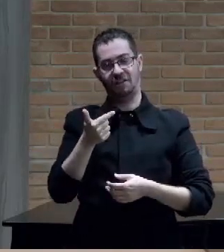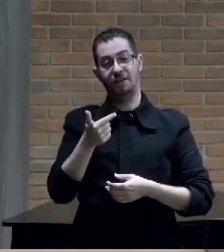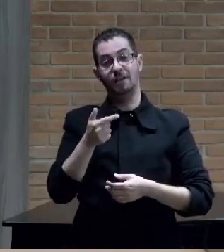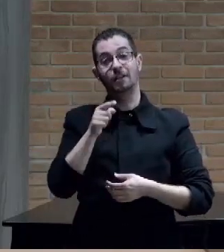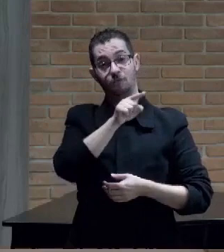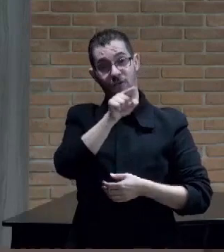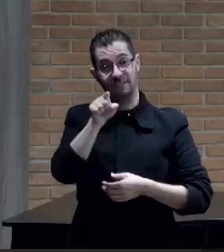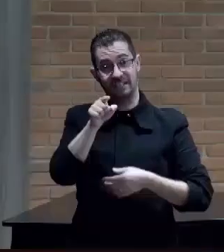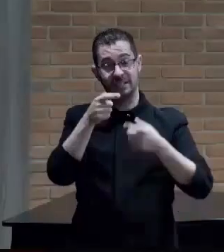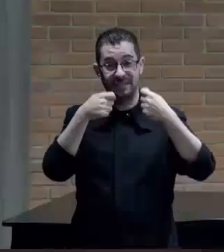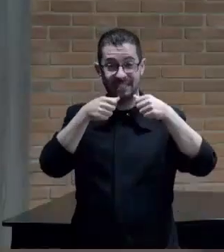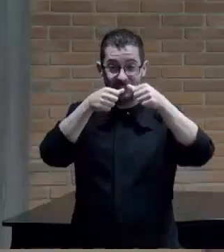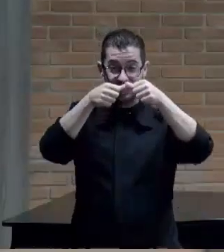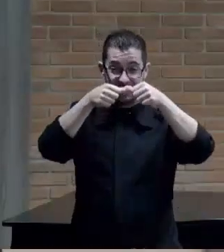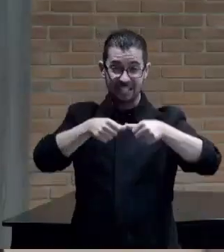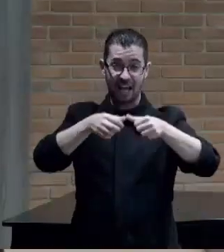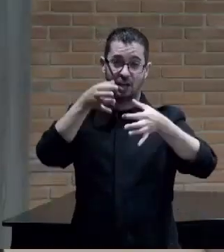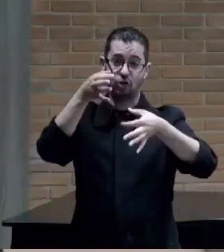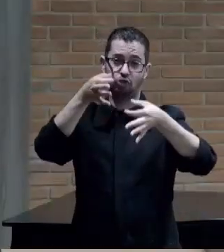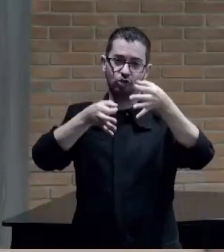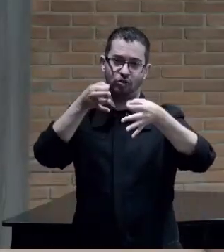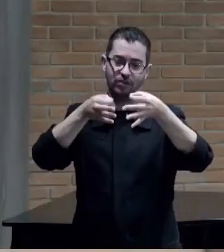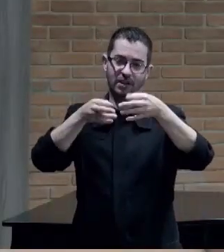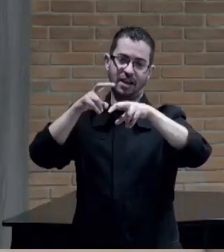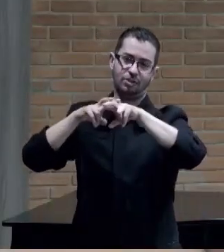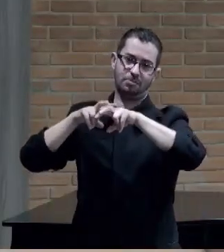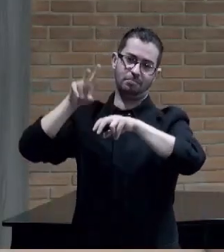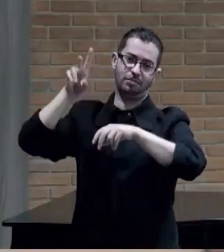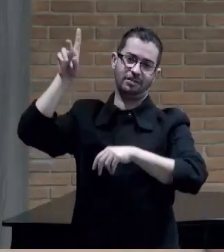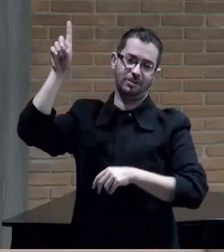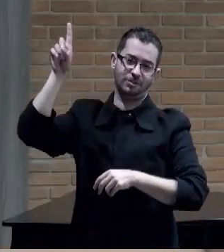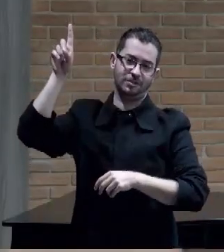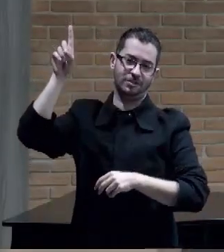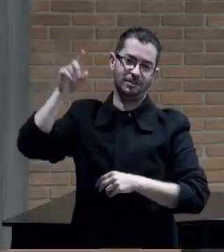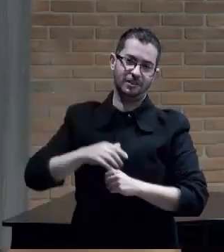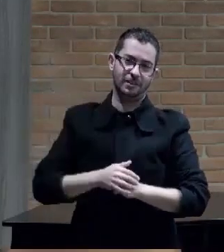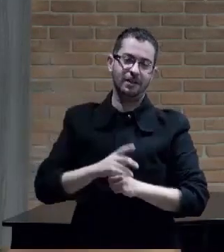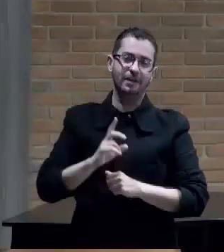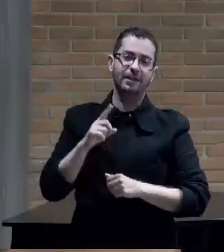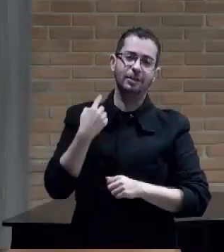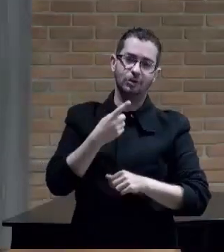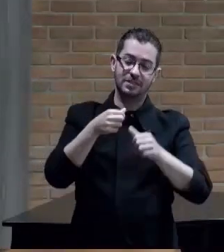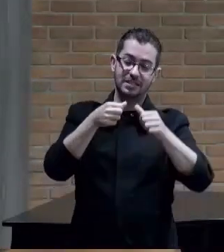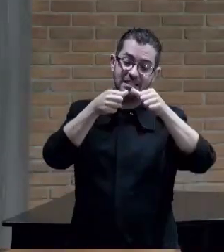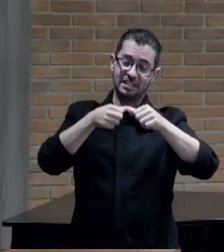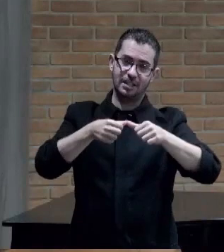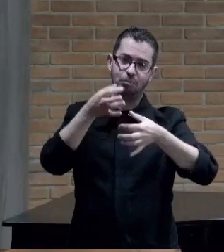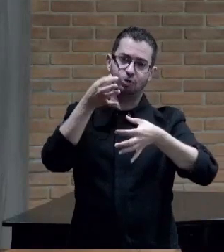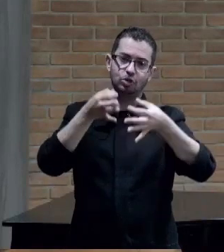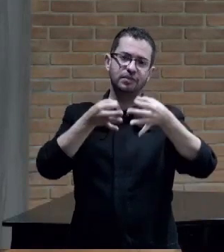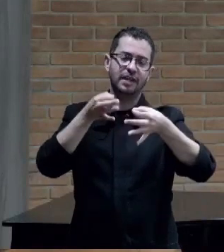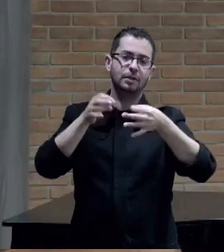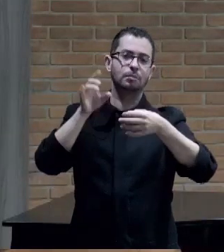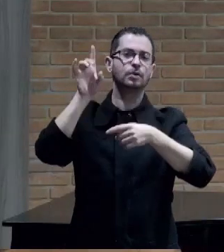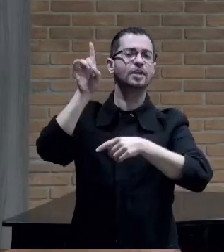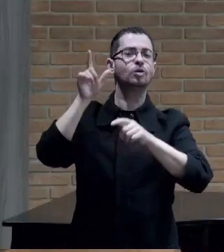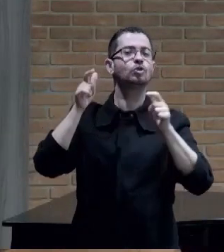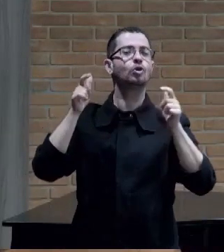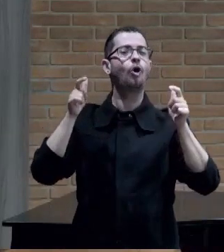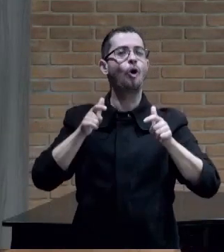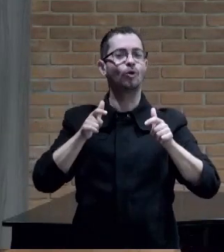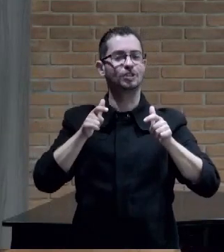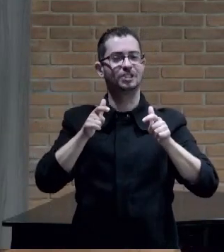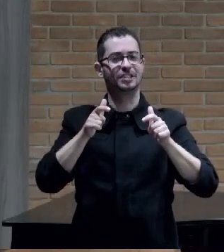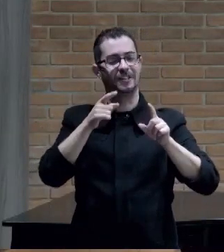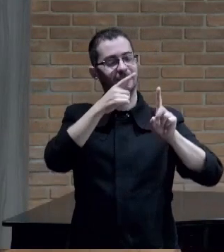ser justificado por Deus. E nós somos justificados por Deus aonde?